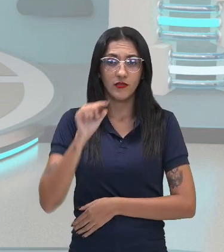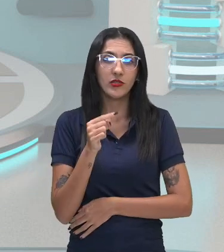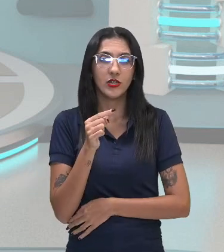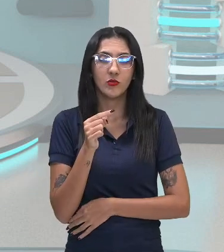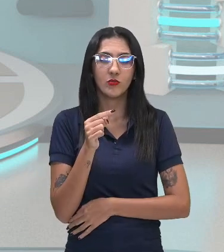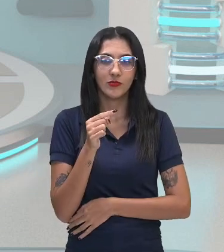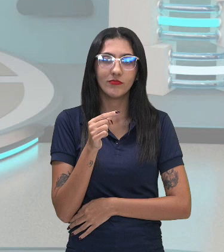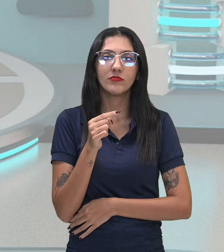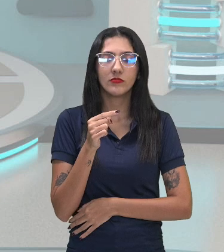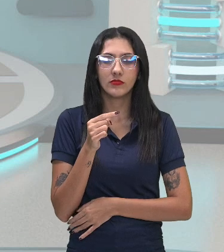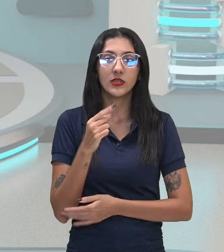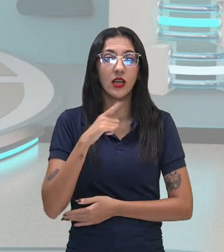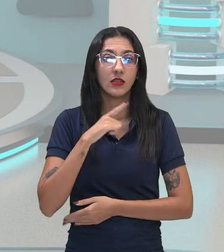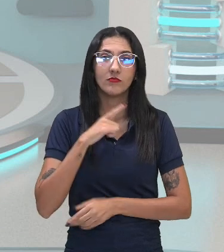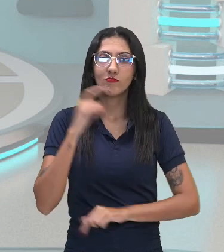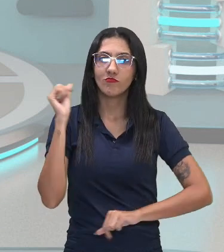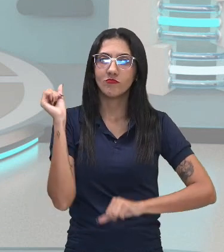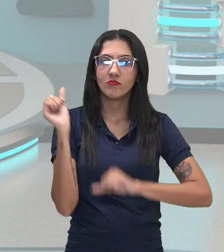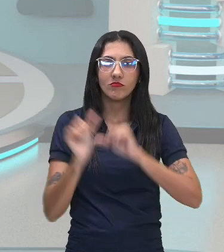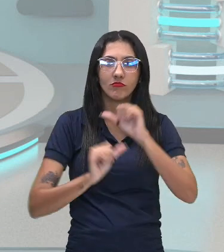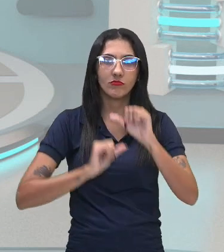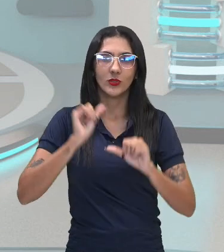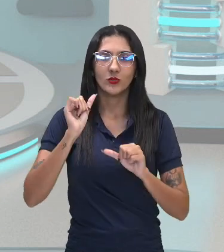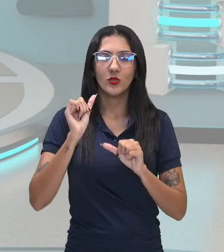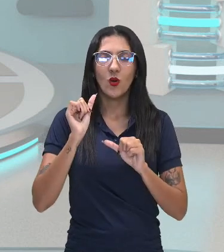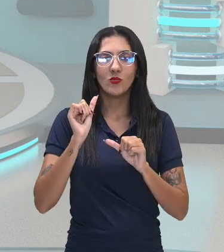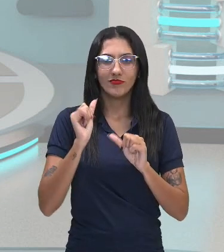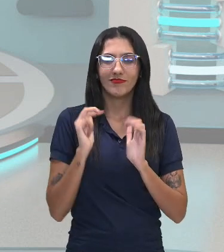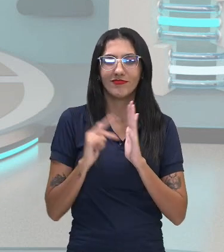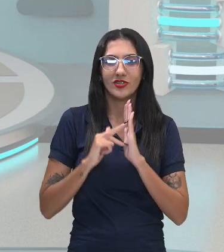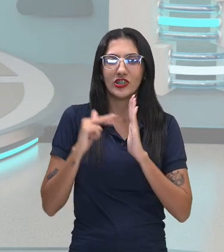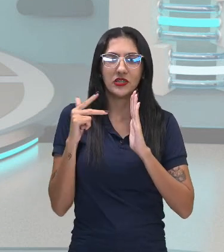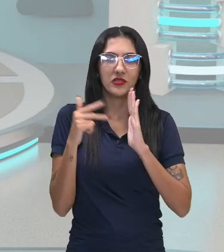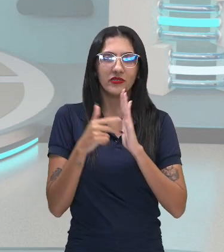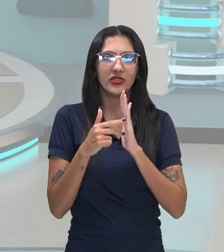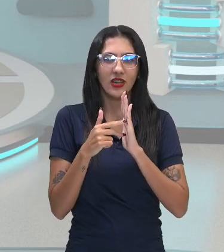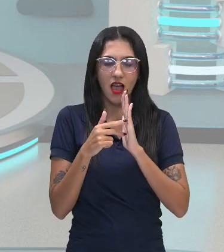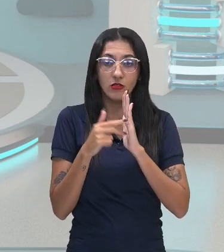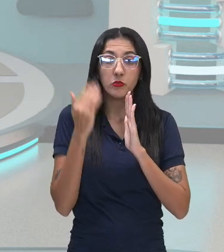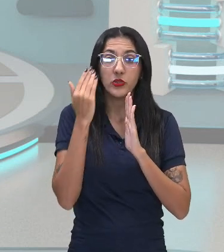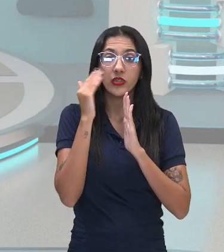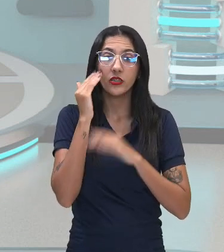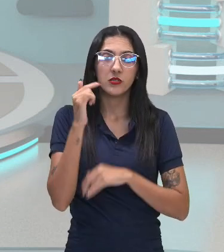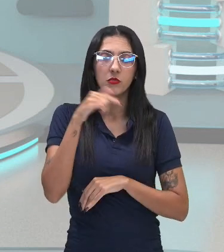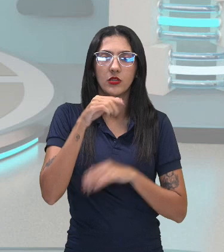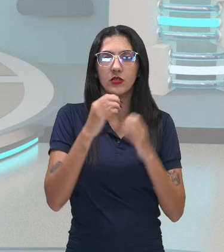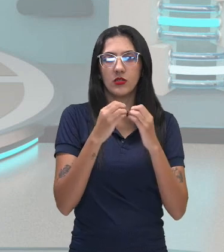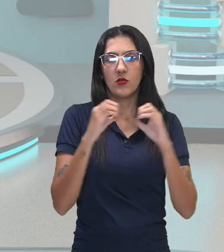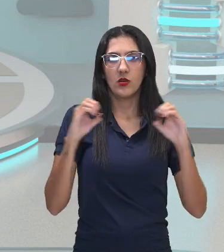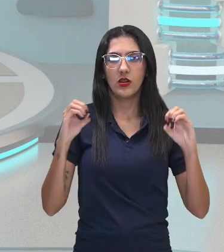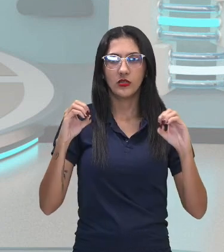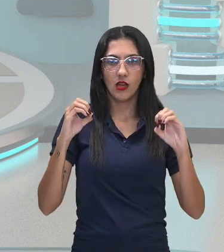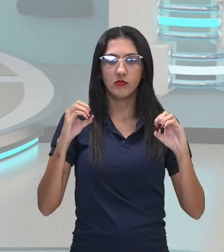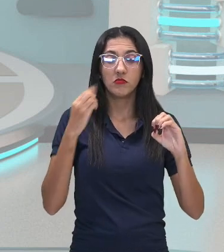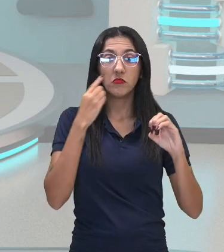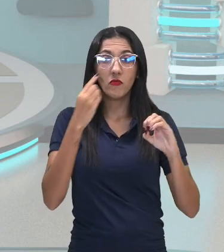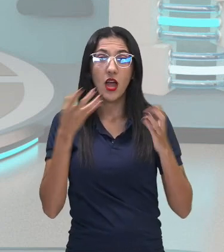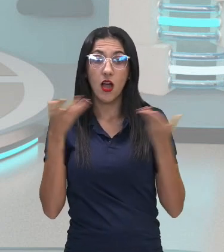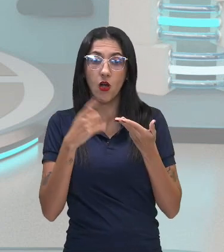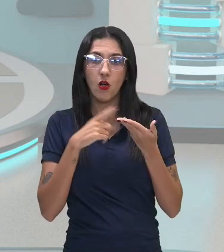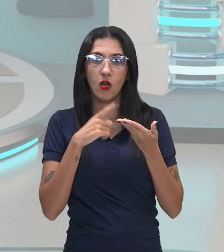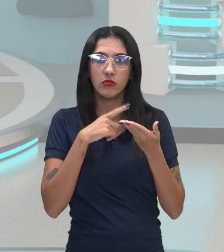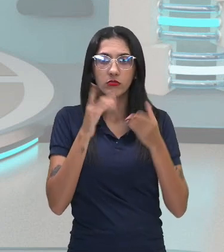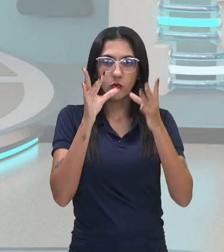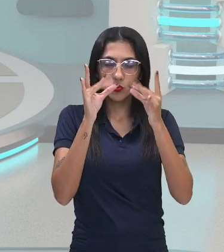que mudou totalmente o tom, mudou totalmente aquilo que ele queria transmitir. Ele chamou a atenção do